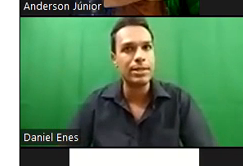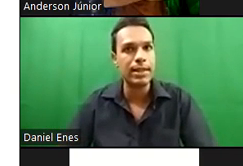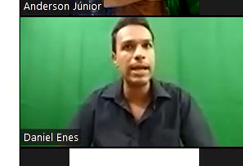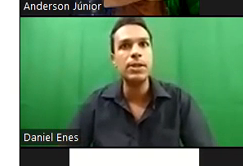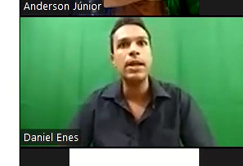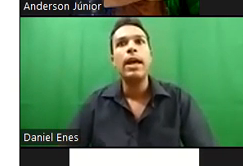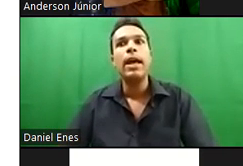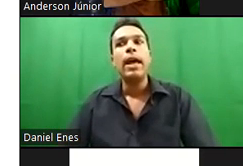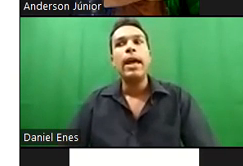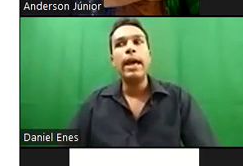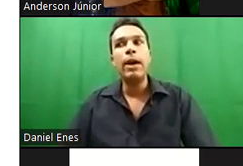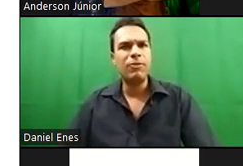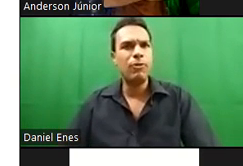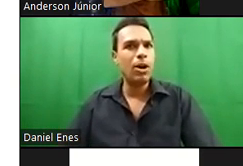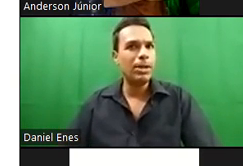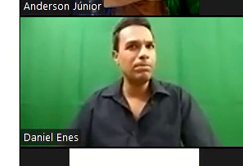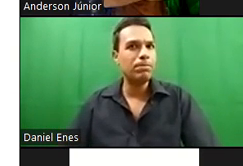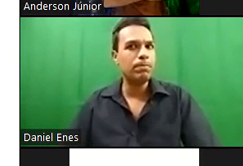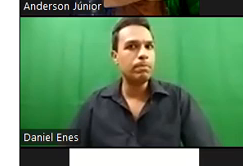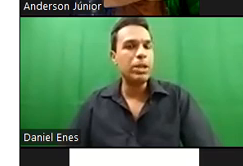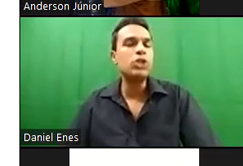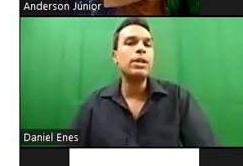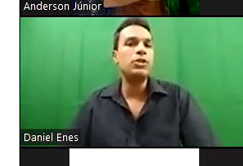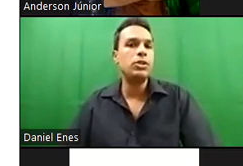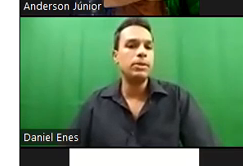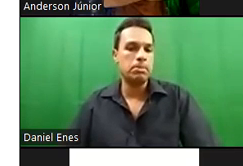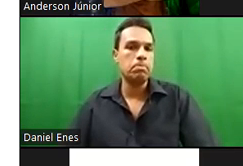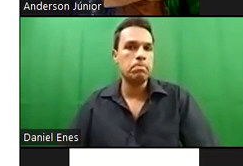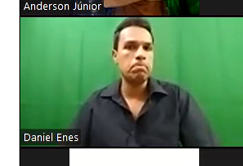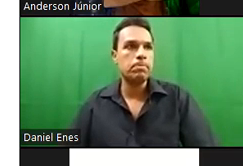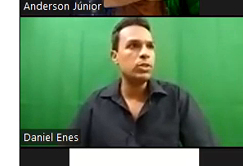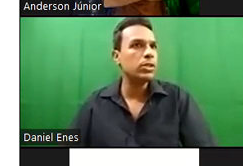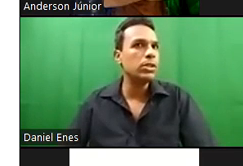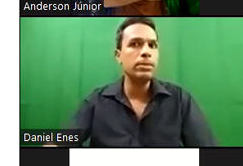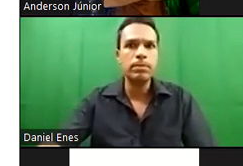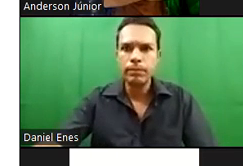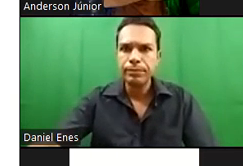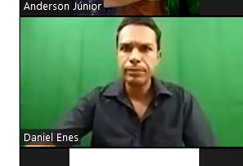da língua de sinais. É uma forma pejorativa